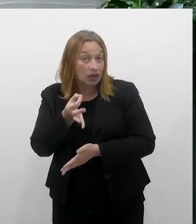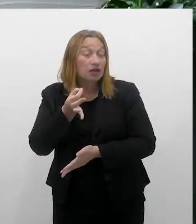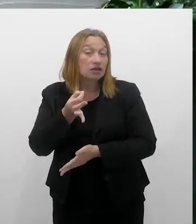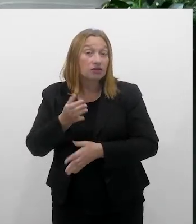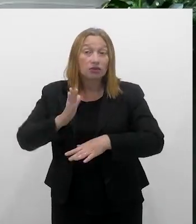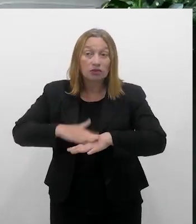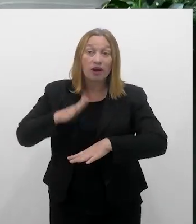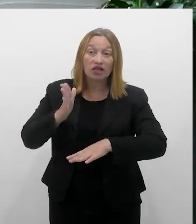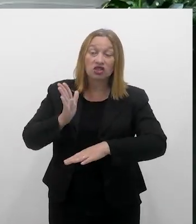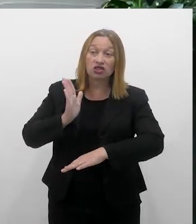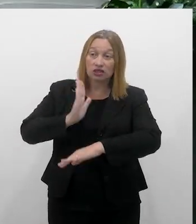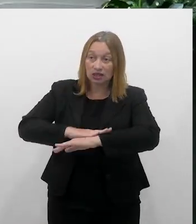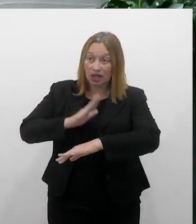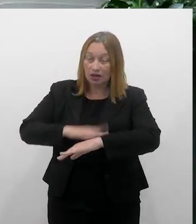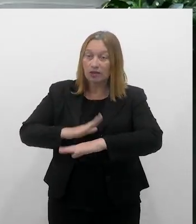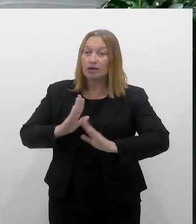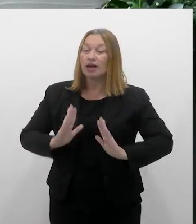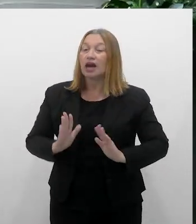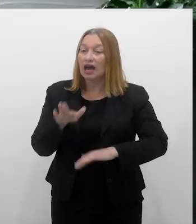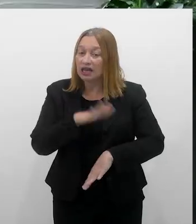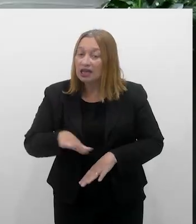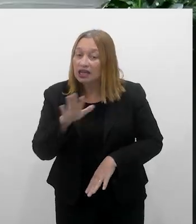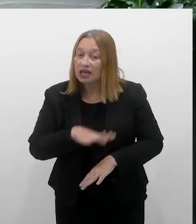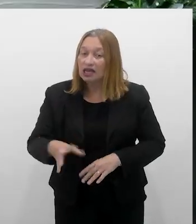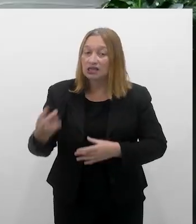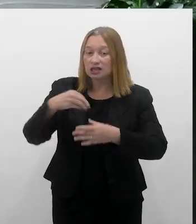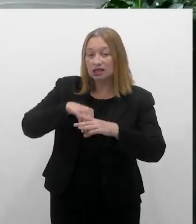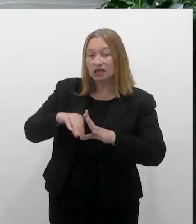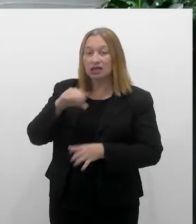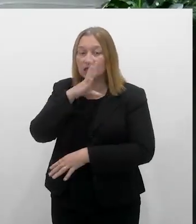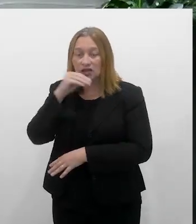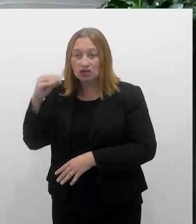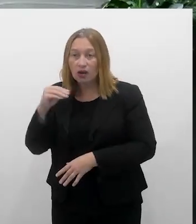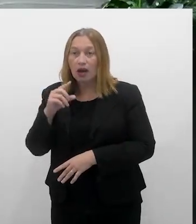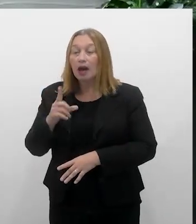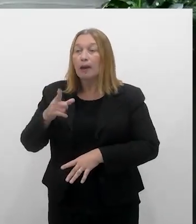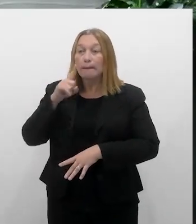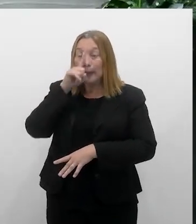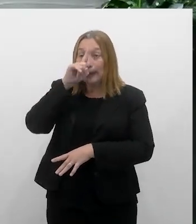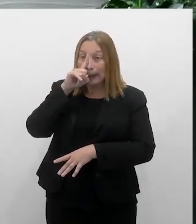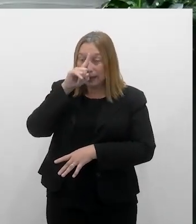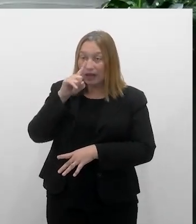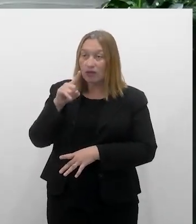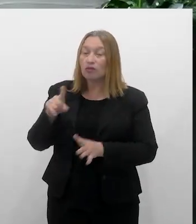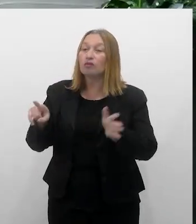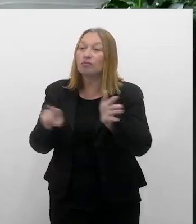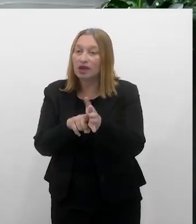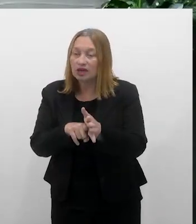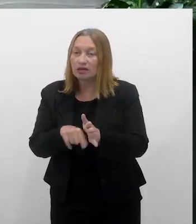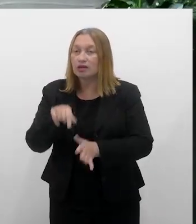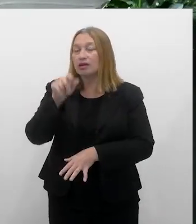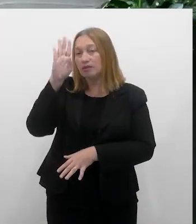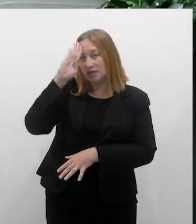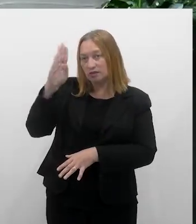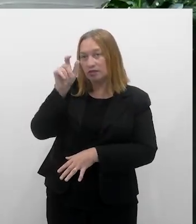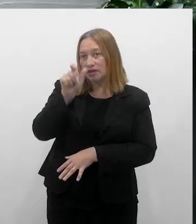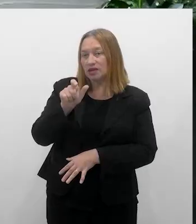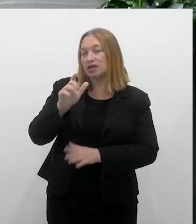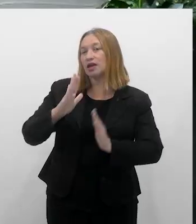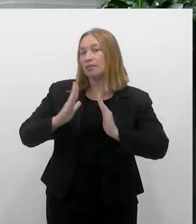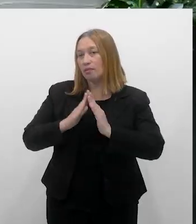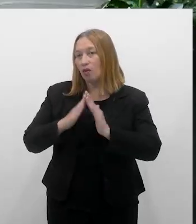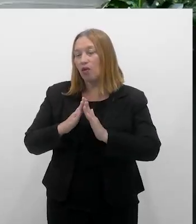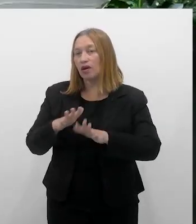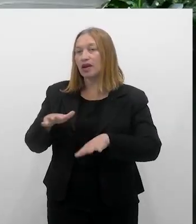muito interessante. Sim. Quanto mais tempo essa criança, esse adolescente está na escola, menos risco ele está correndo, principalmente as pessoas que moram em